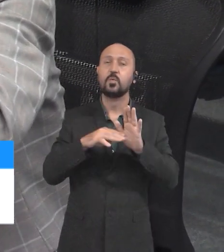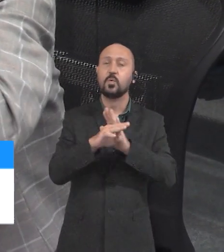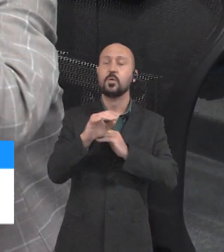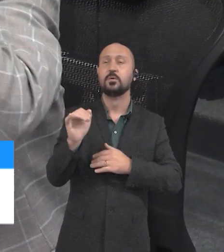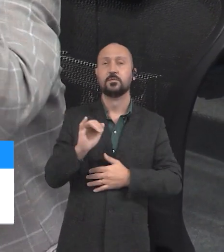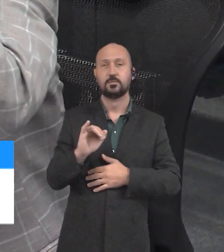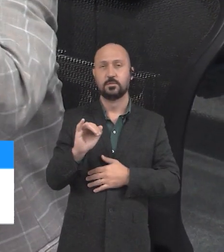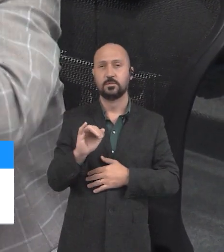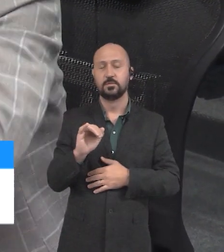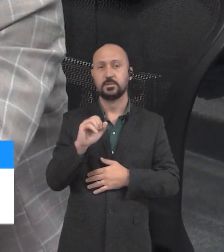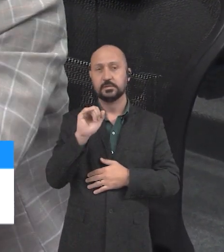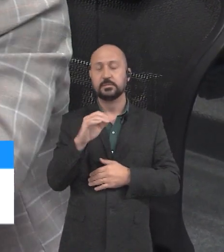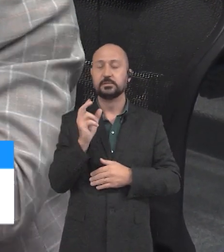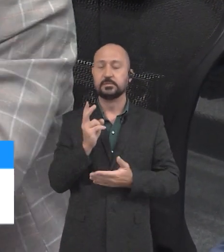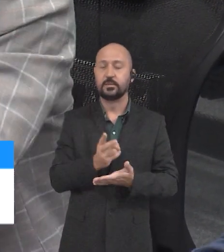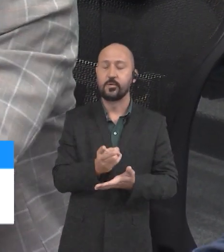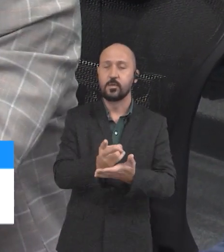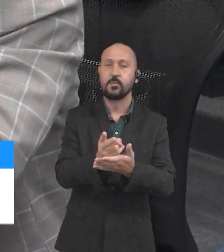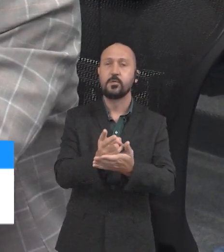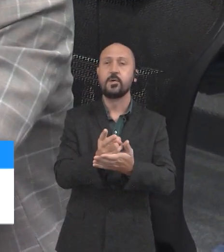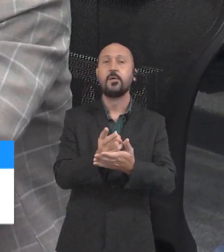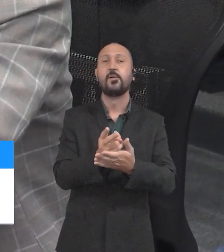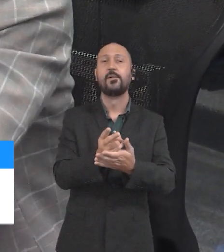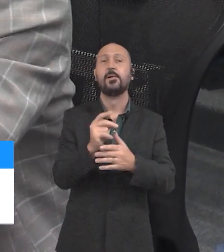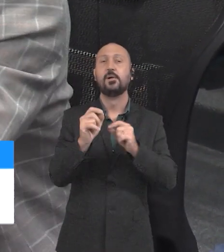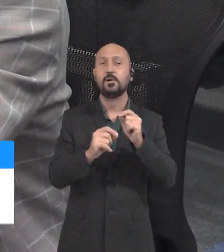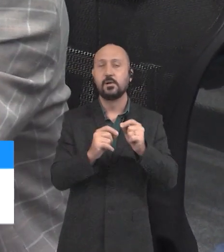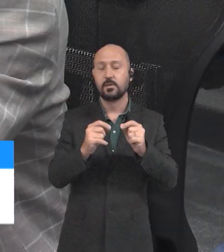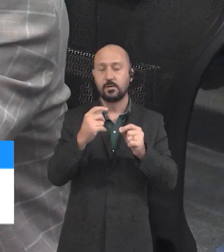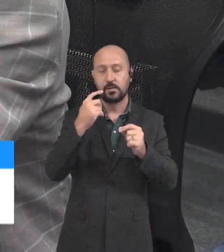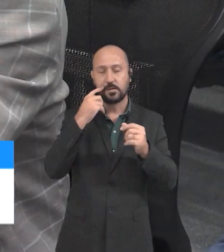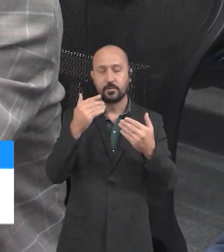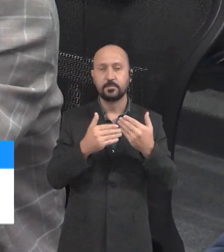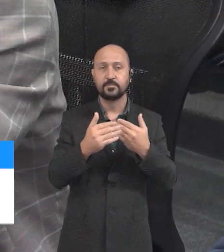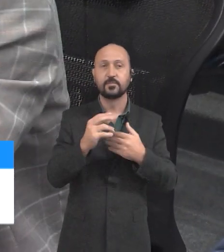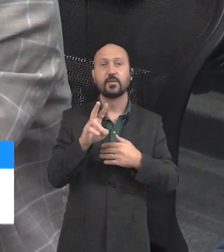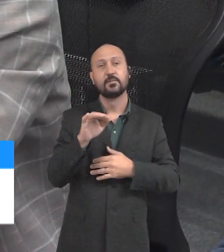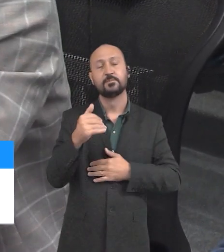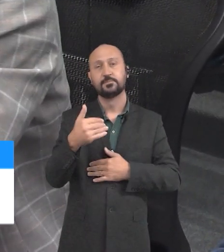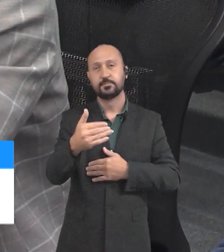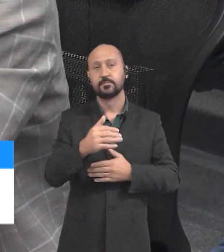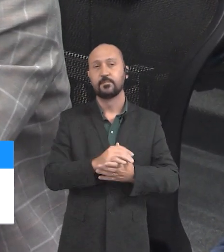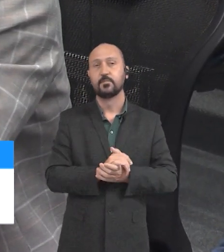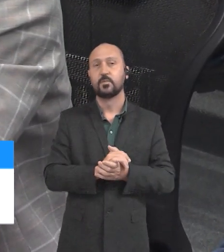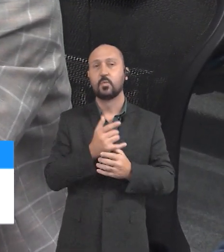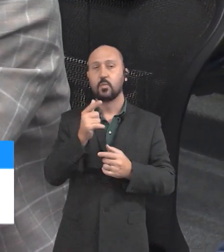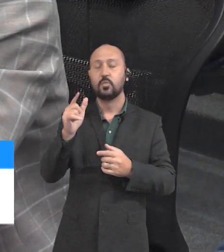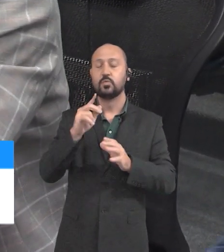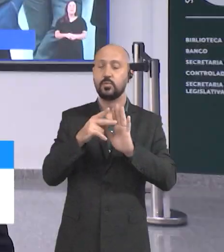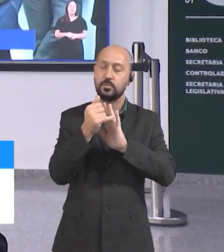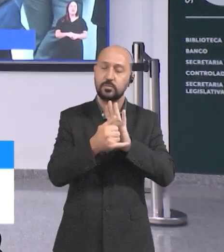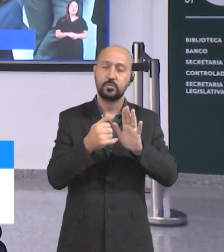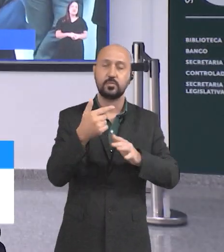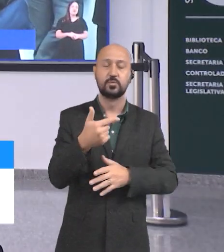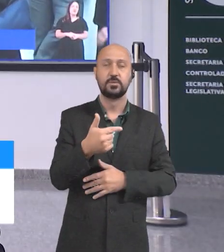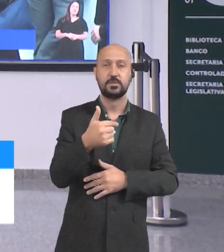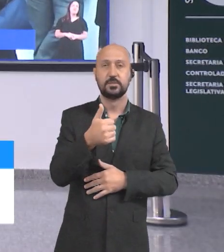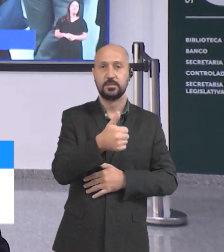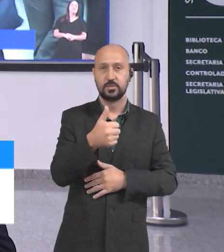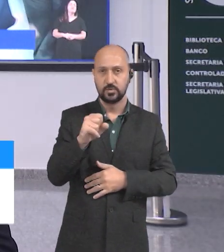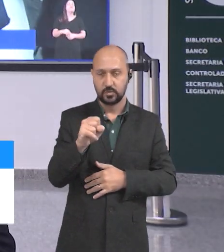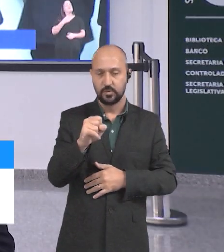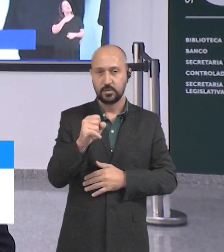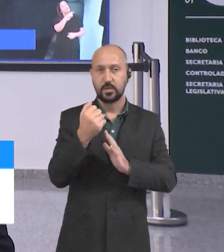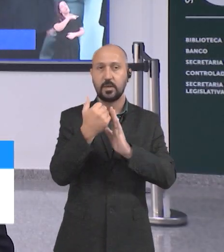os estados que estão aumentando a sua carga tributária sistematicamente por conta da reforma tributária que está por vir. Outro projeto,